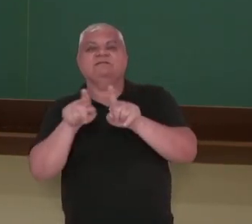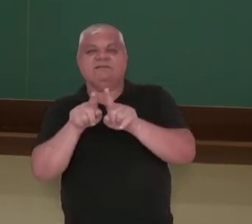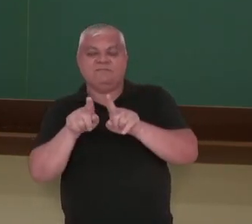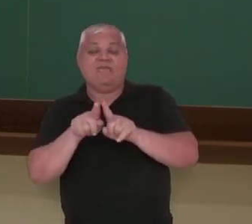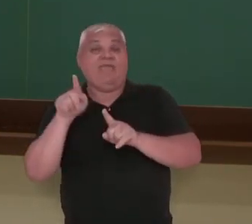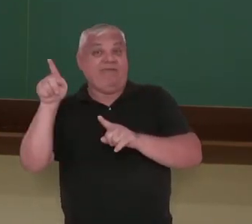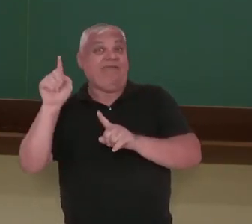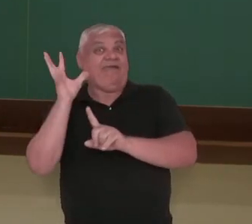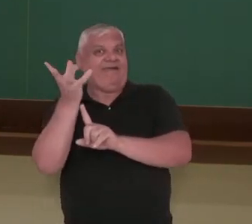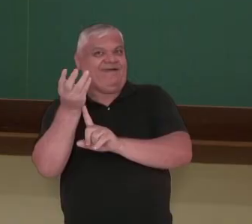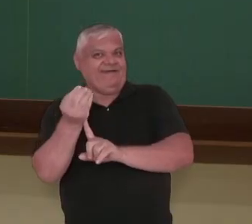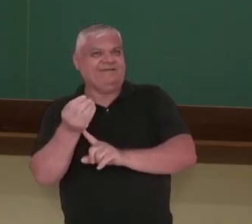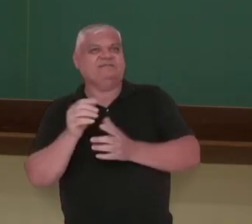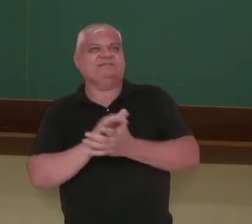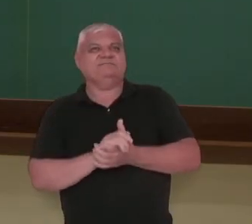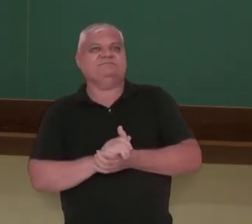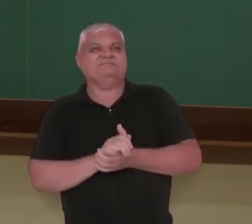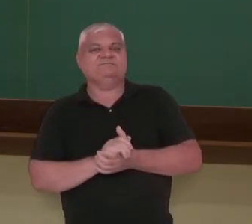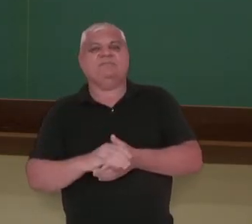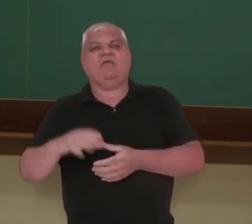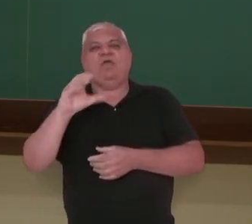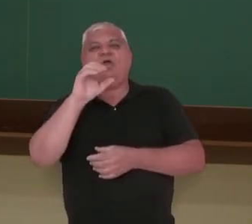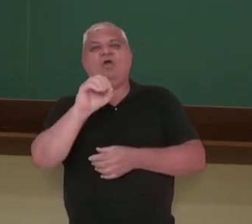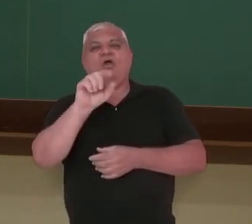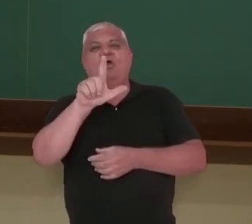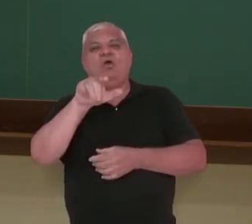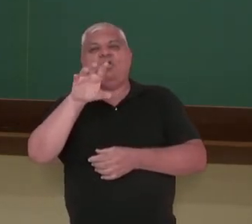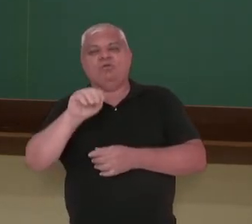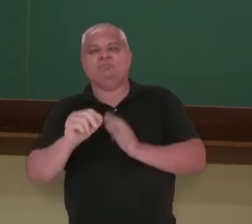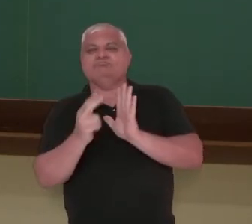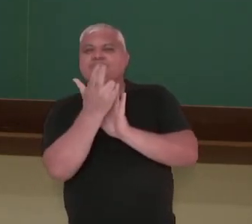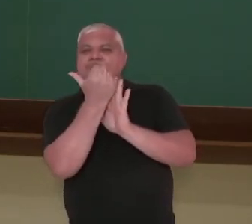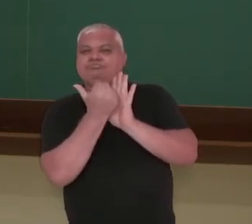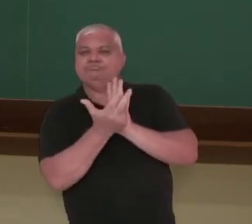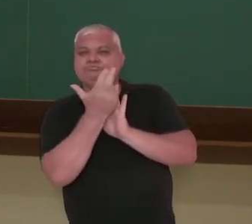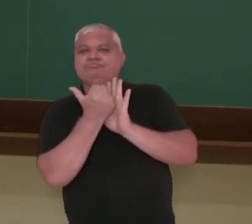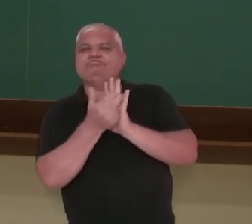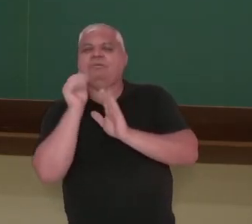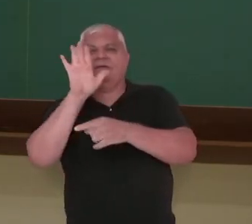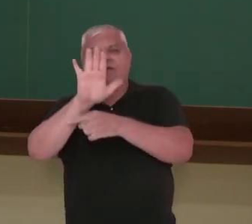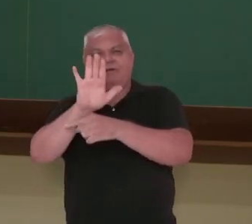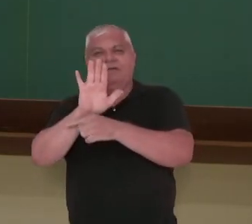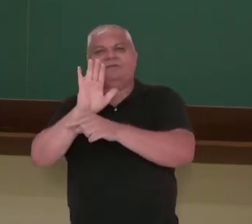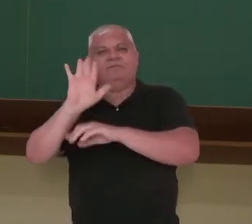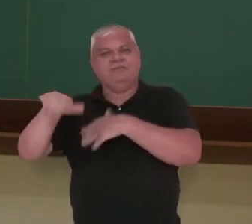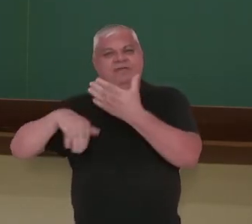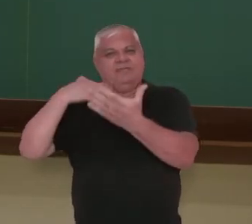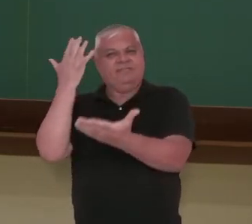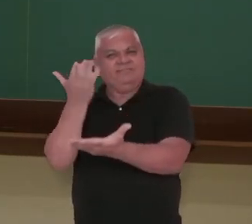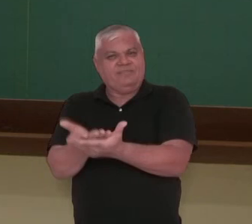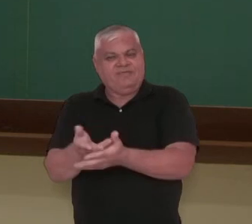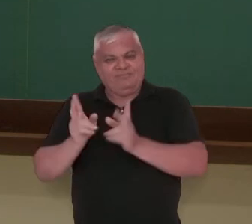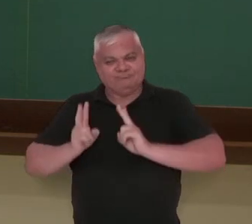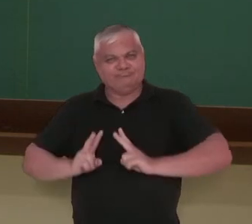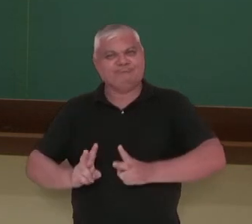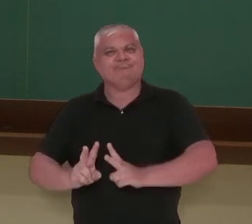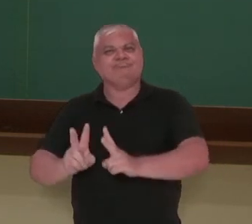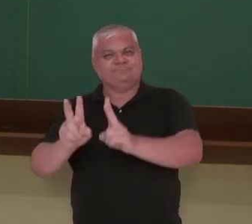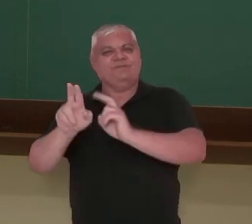e ela, aguada, é feito quadros. E nós temos a tinta a óleo, que é a grande contribuição que nós temos muito antigo